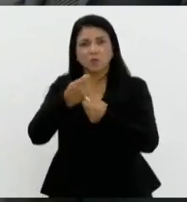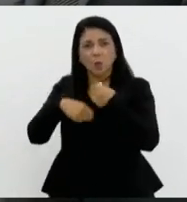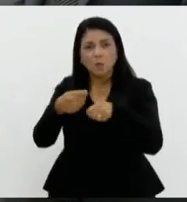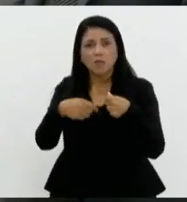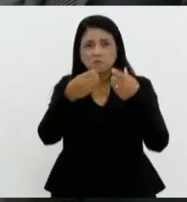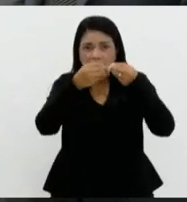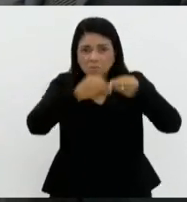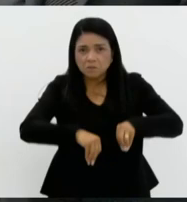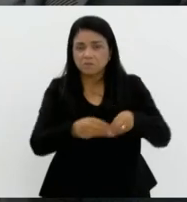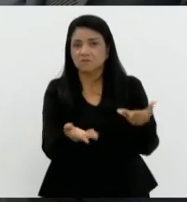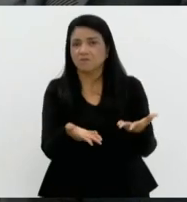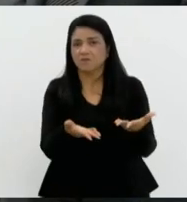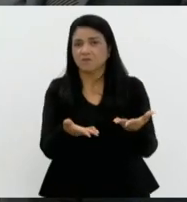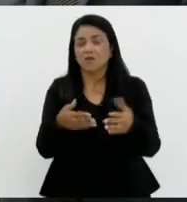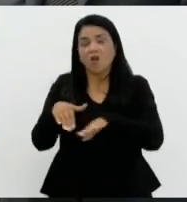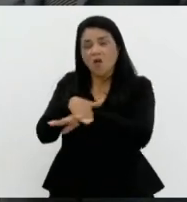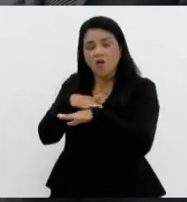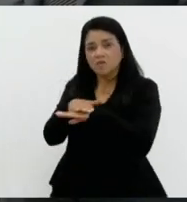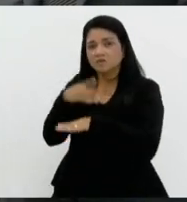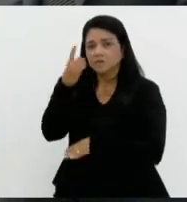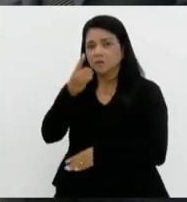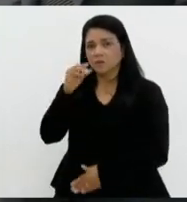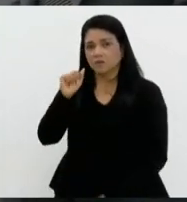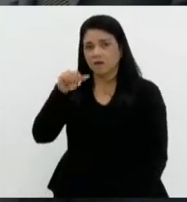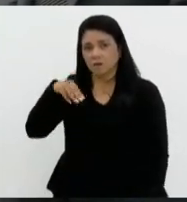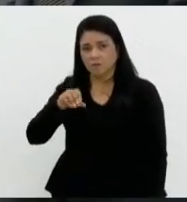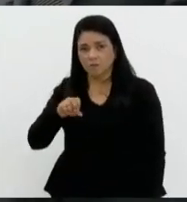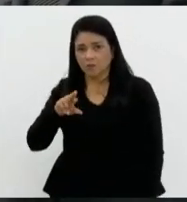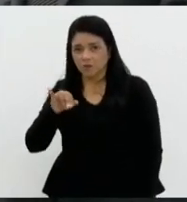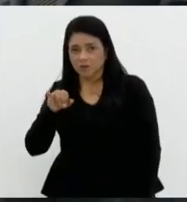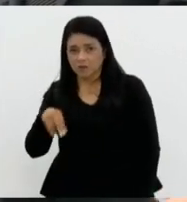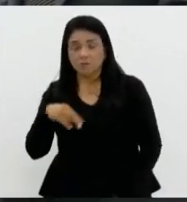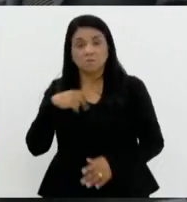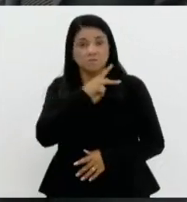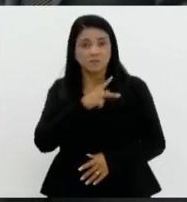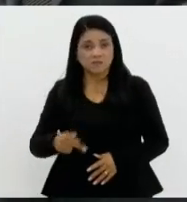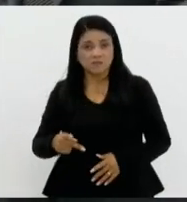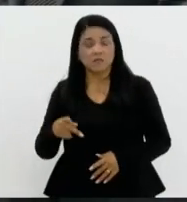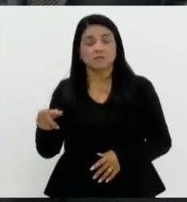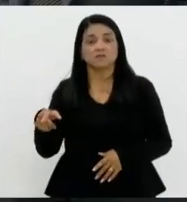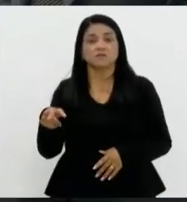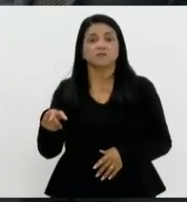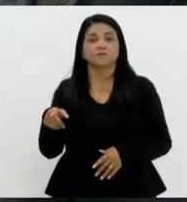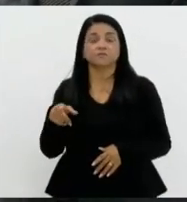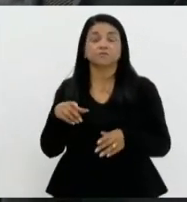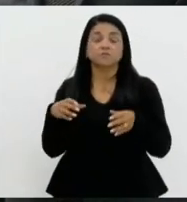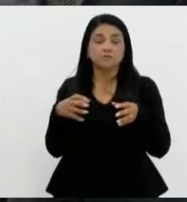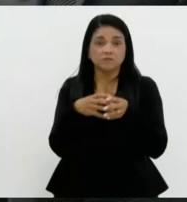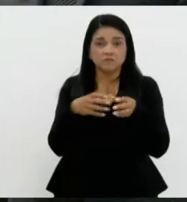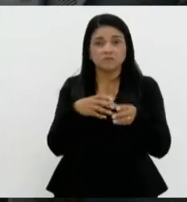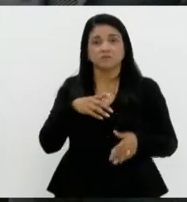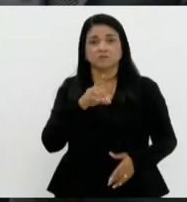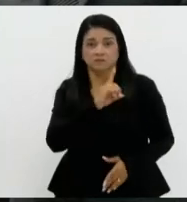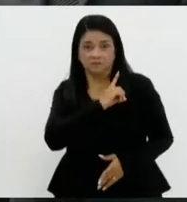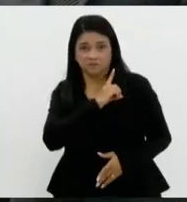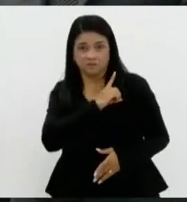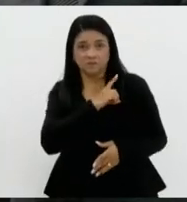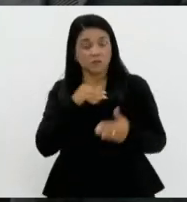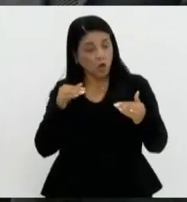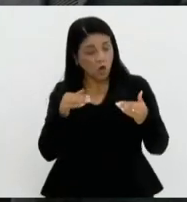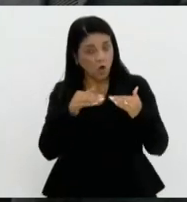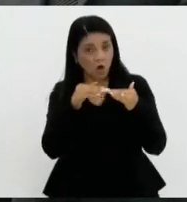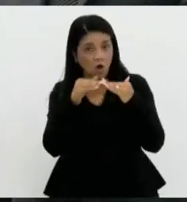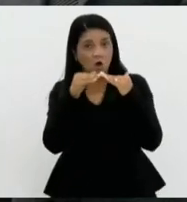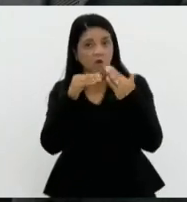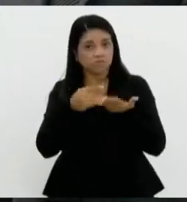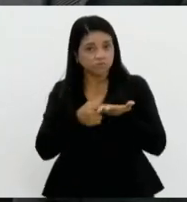E conversando com o deputado Rodrigo Morim, o presidente da CPI do Serviço Delegado, nós temos que buscar esse acordo de cooperação